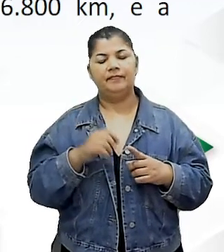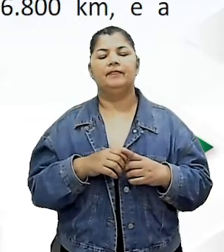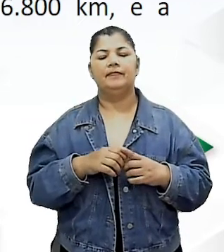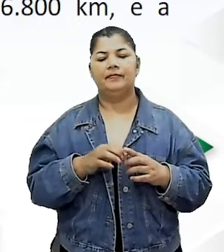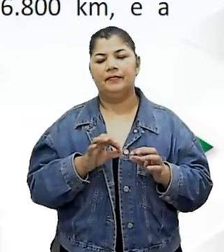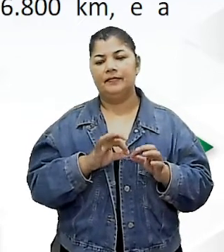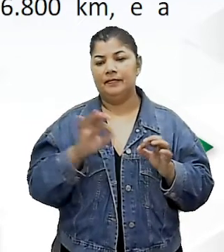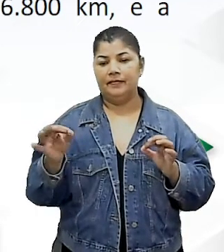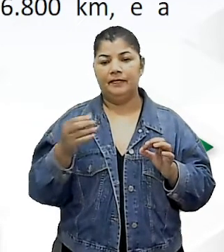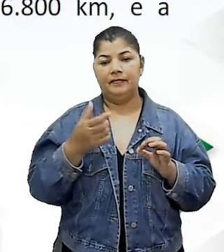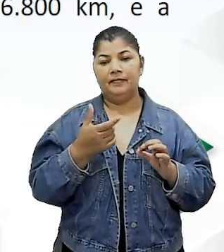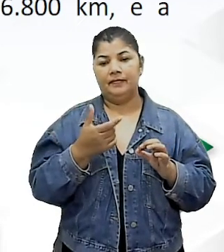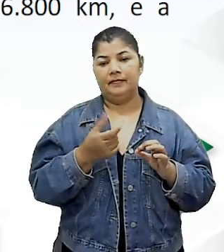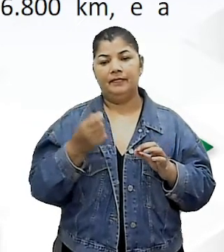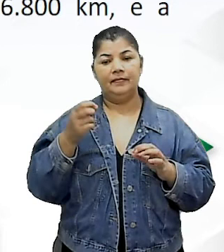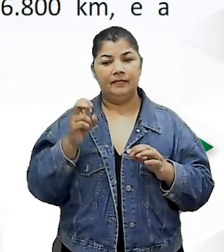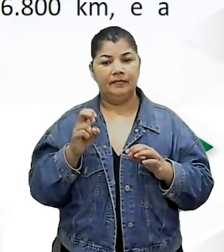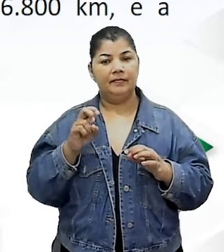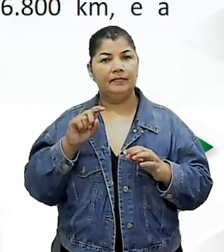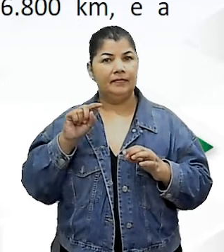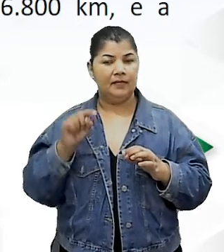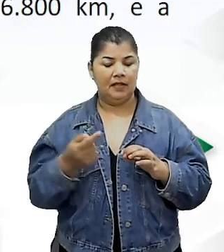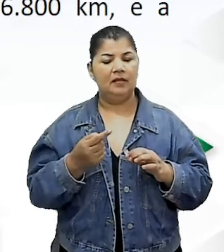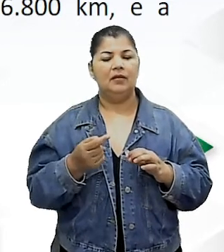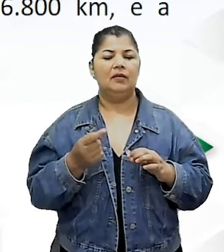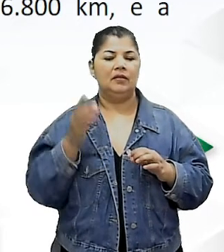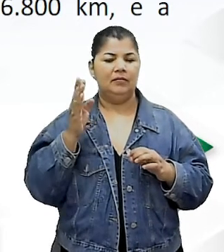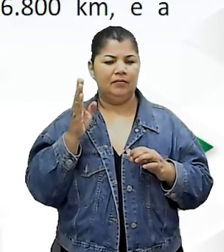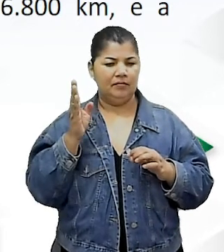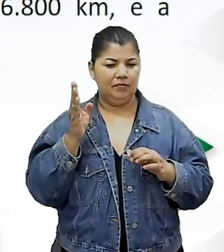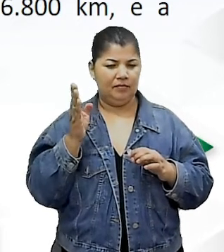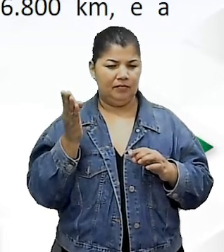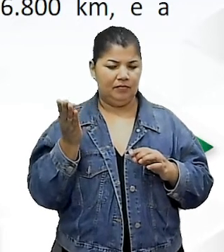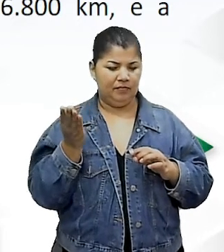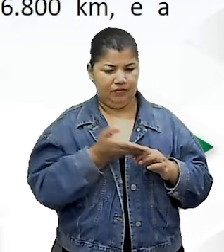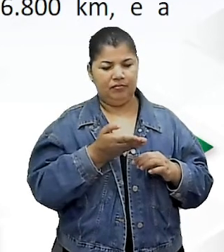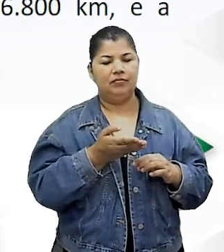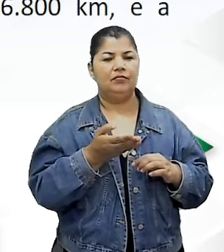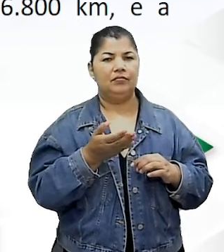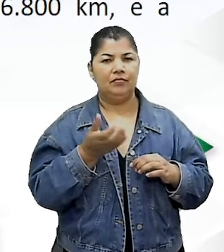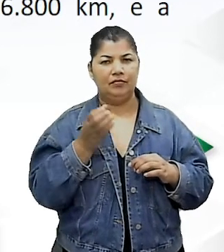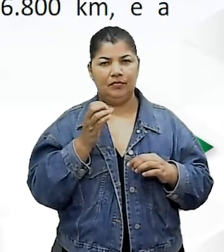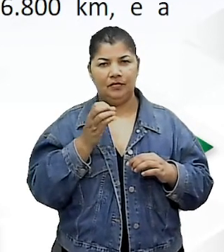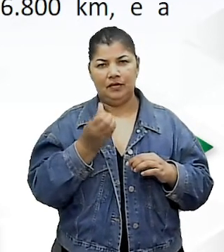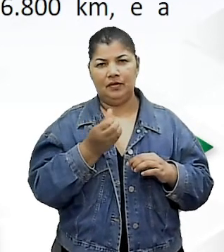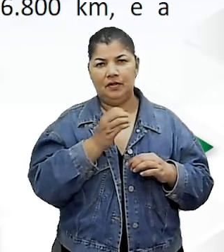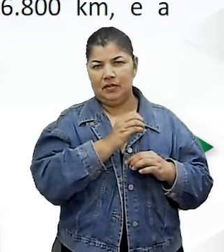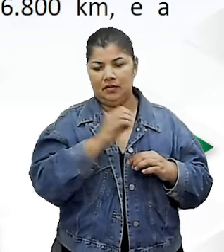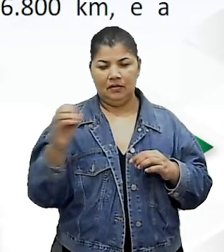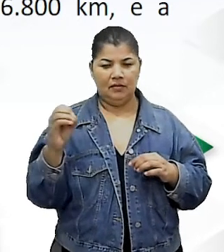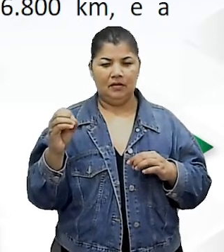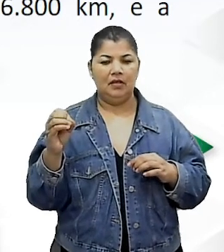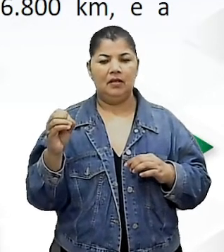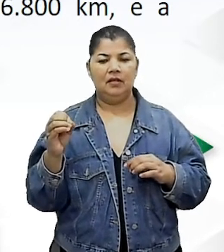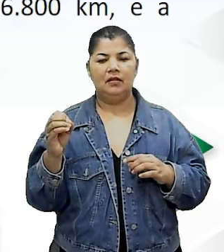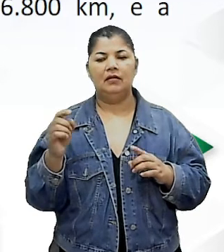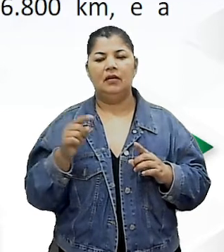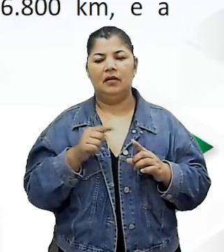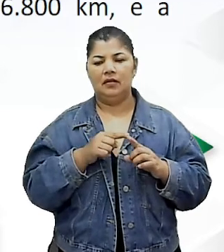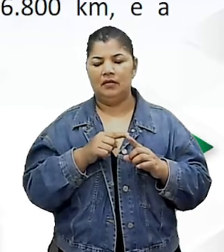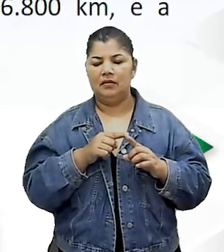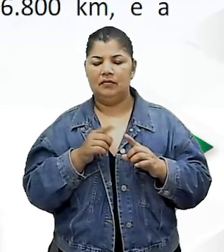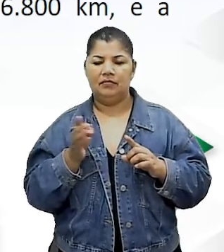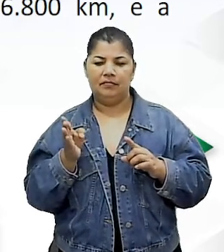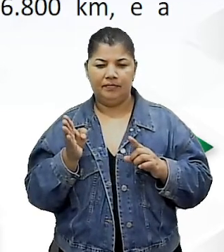de 205 milhões, nós vamos cancelar aí, ó, 6 zeros e vamos andar da direita para a esquerda